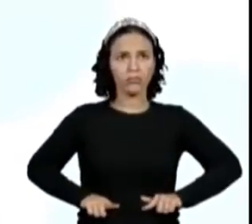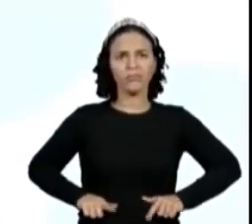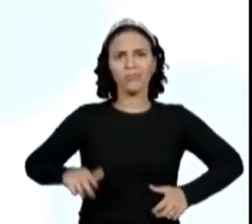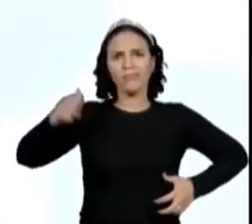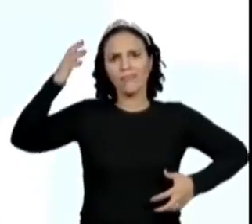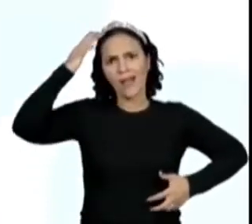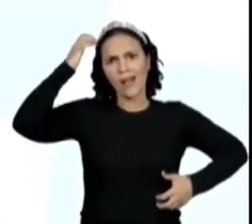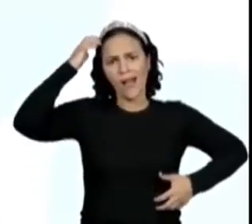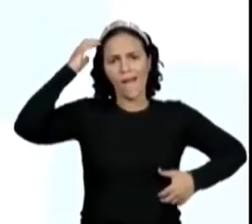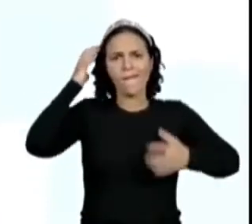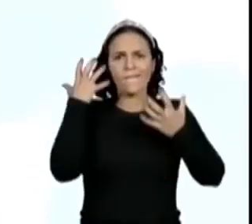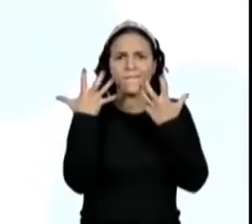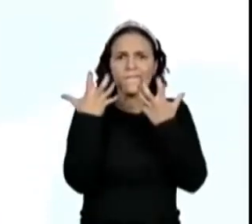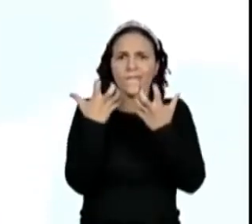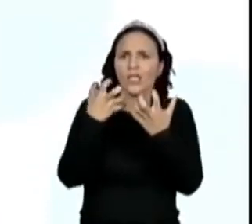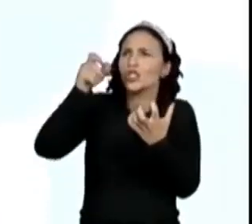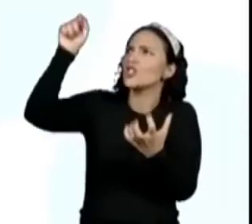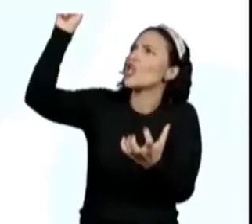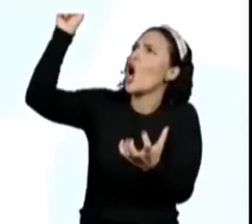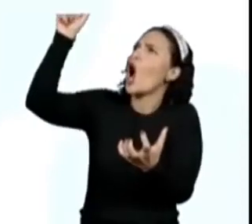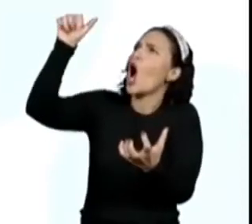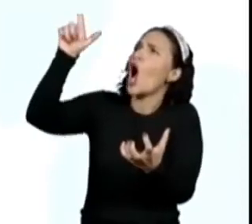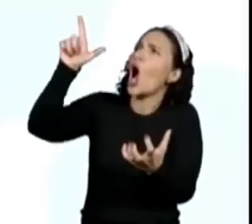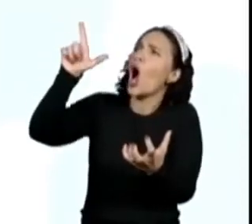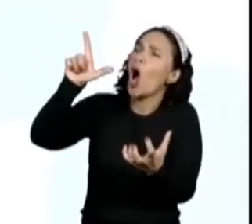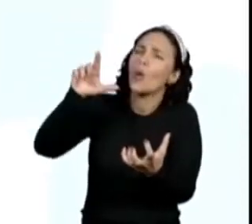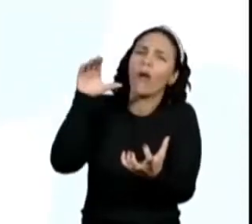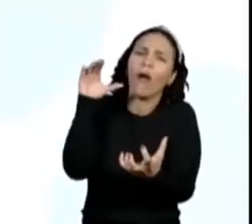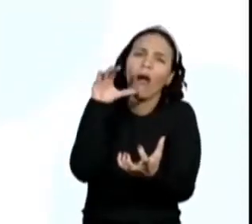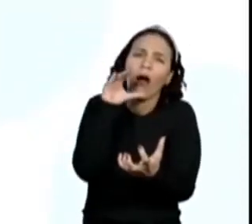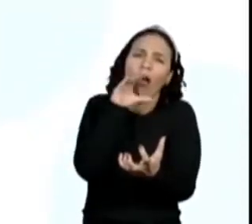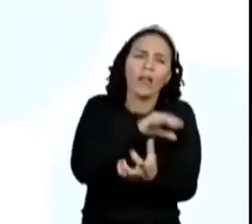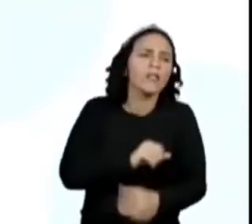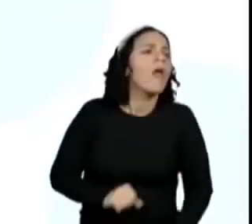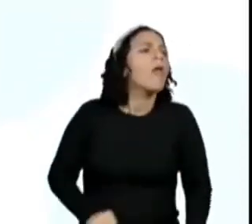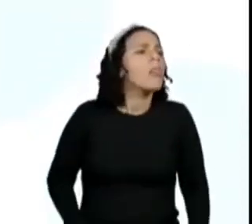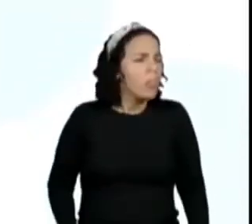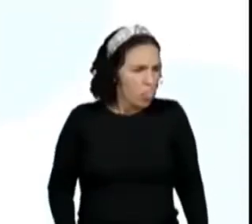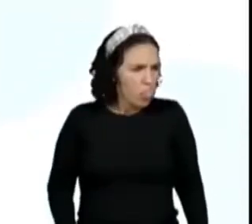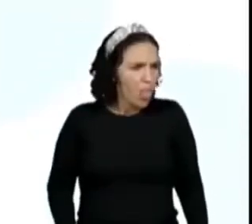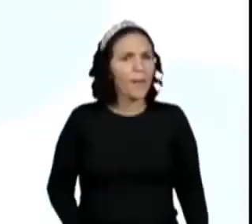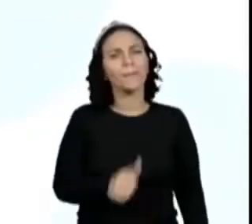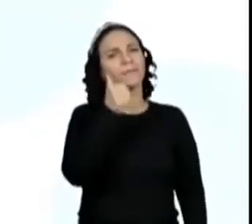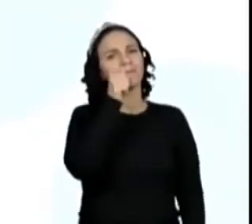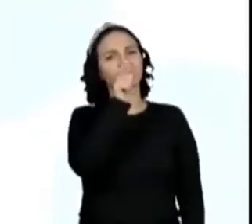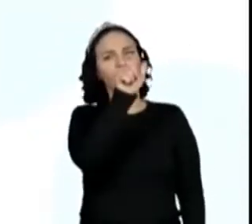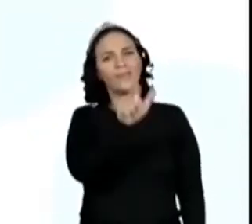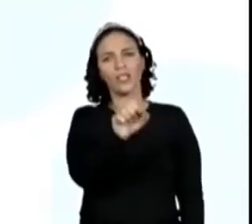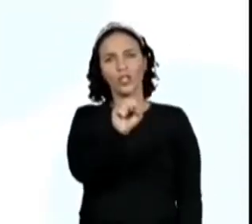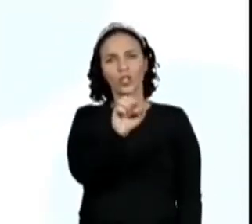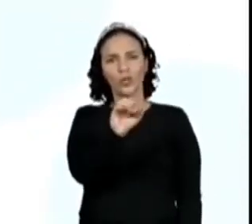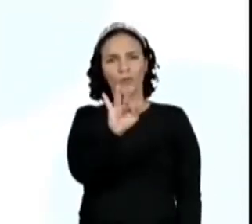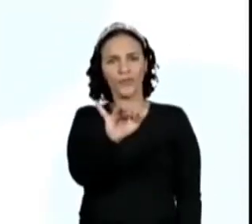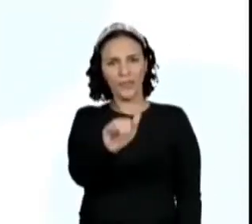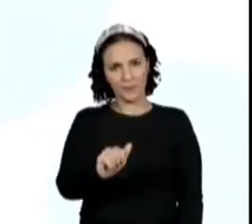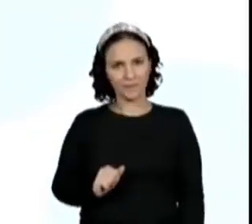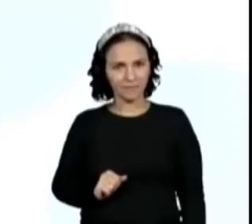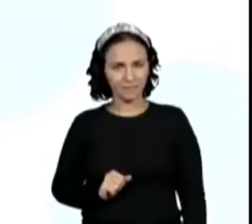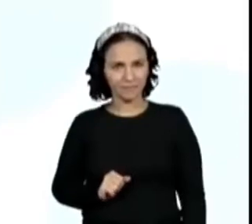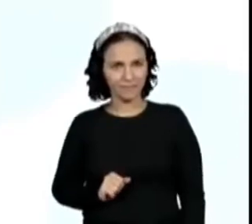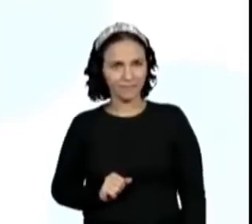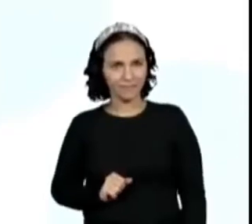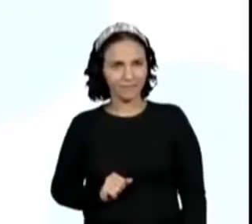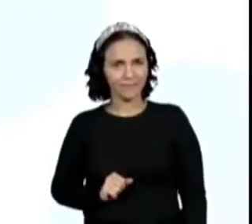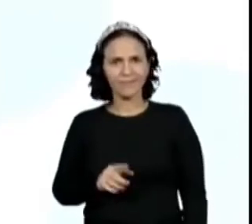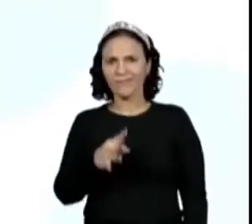torrado, o sol que irradia, fazendo careta para Dona Sofia. Você